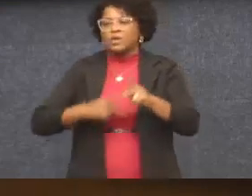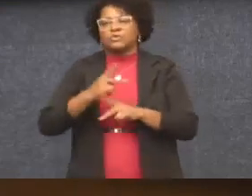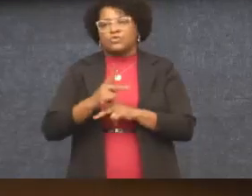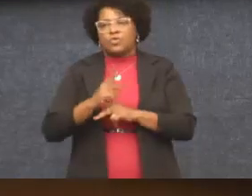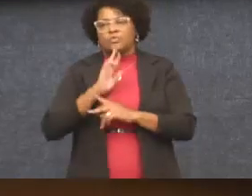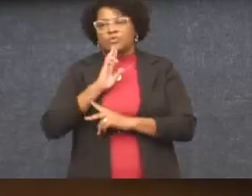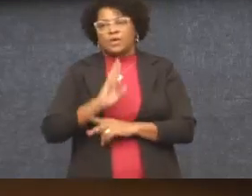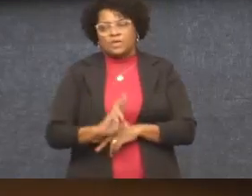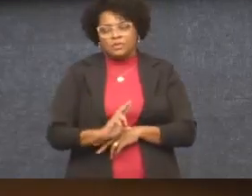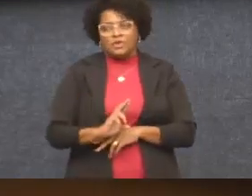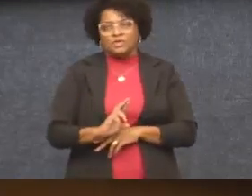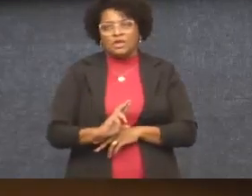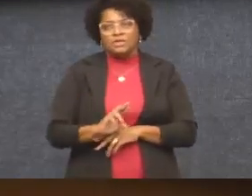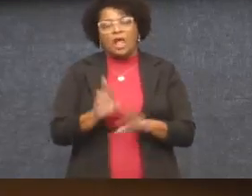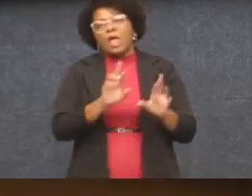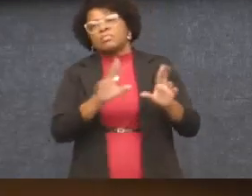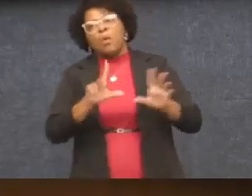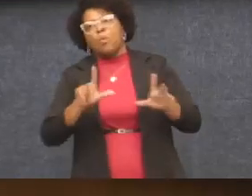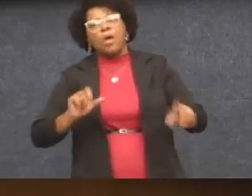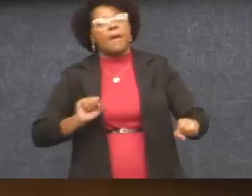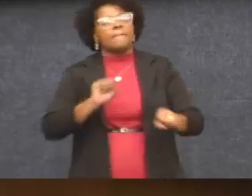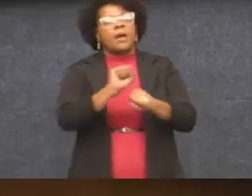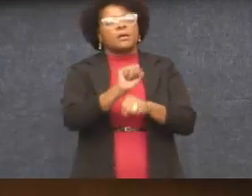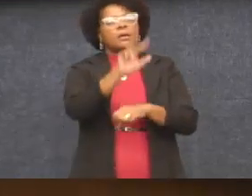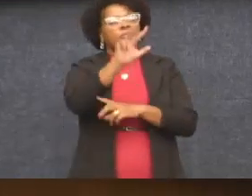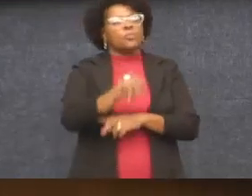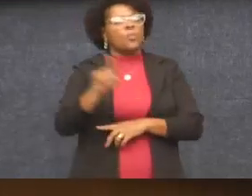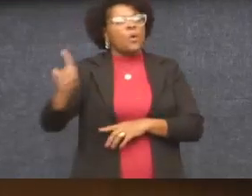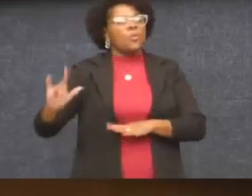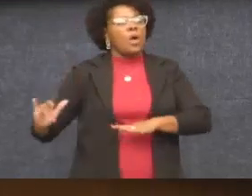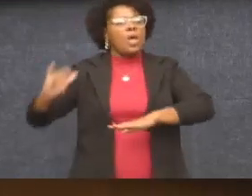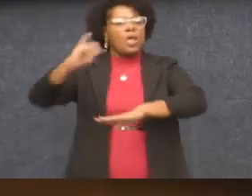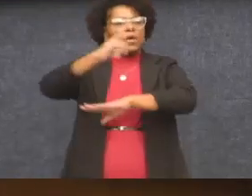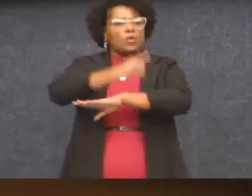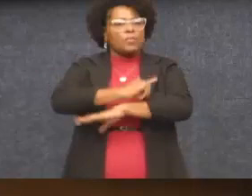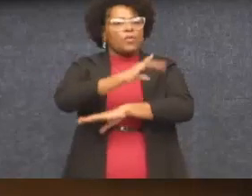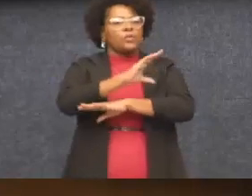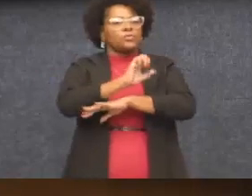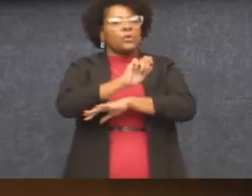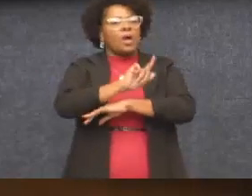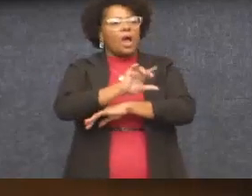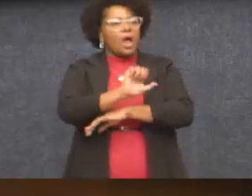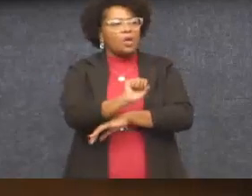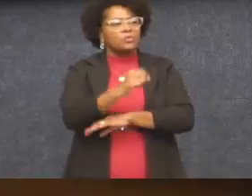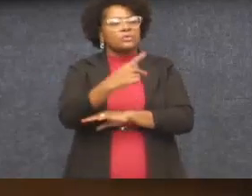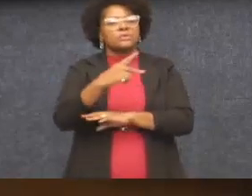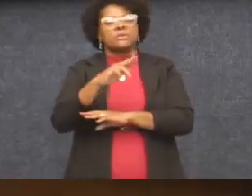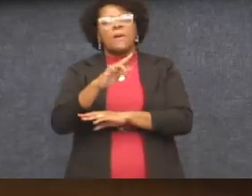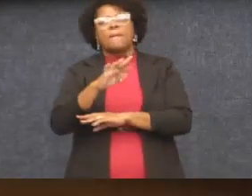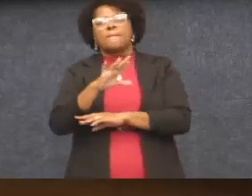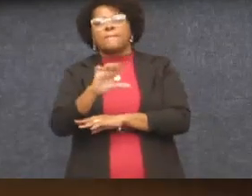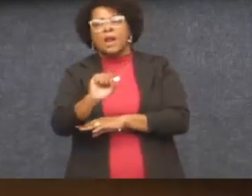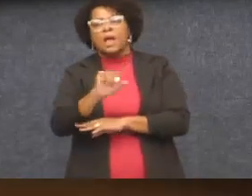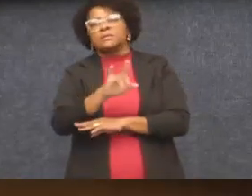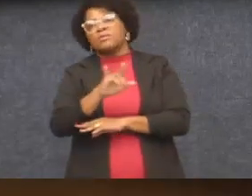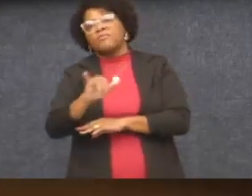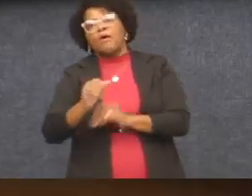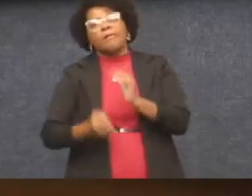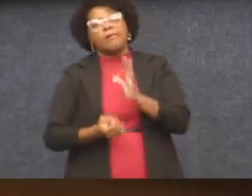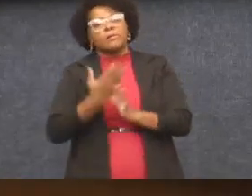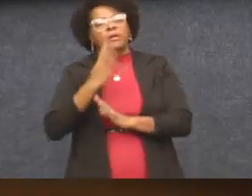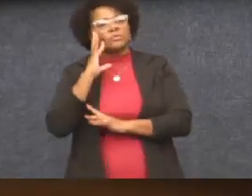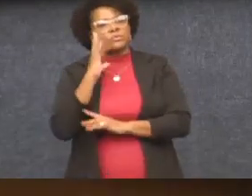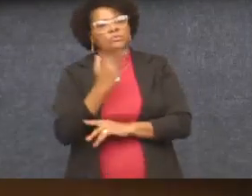não é desativando o equipamento igual ao aeroporto Carlos Prates, vereador Pedro Patrus, que a gente vai pegar e criar a solução. A